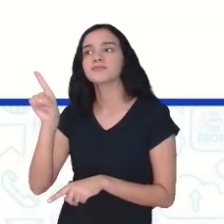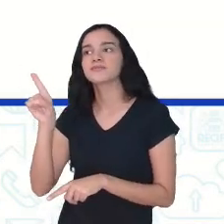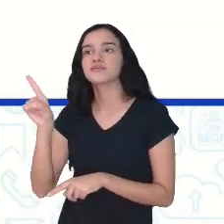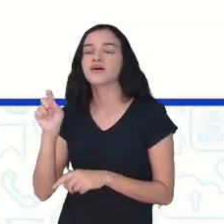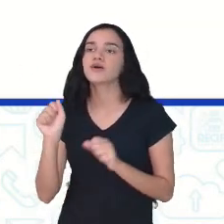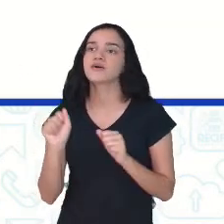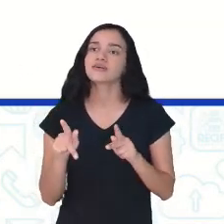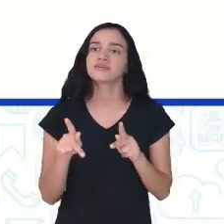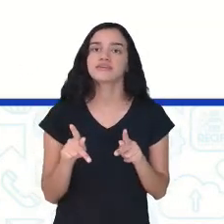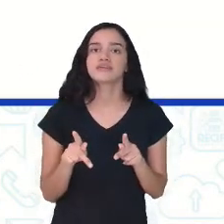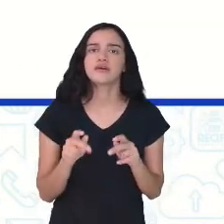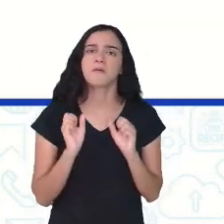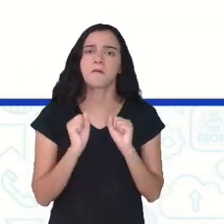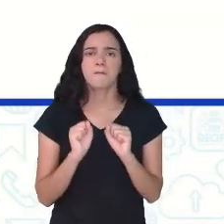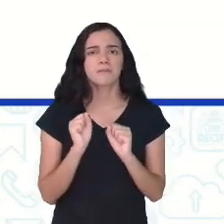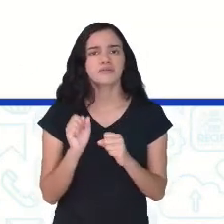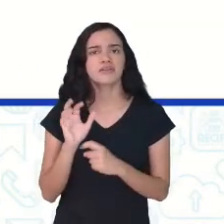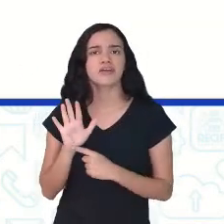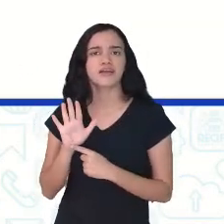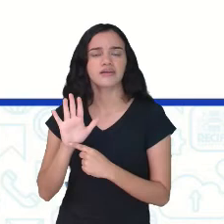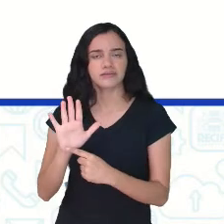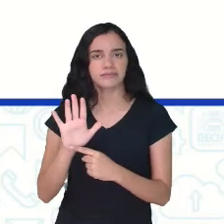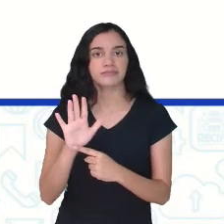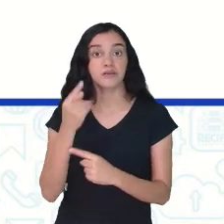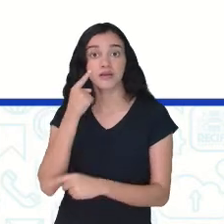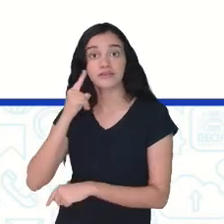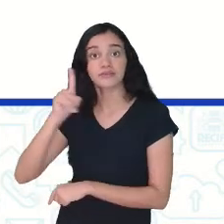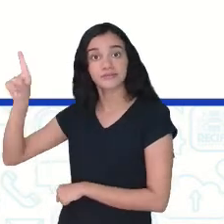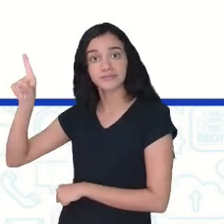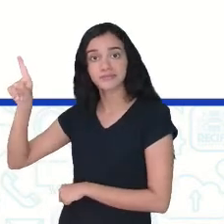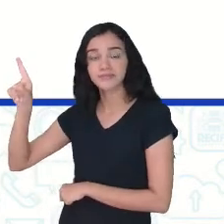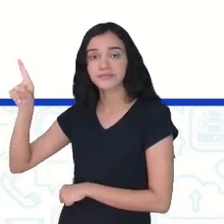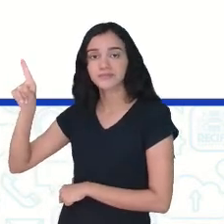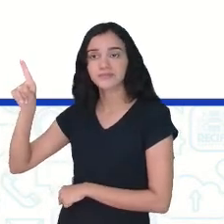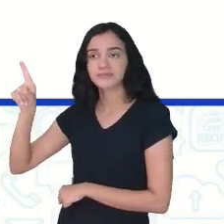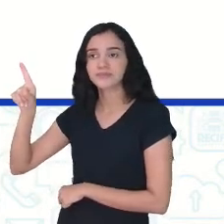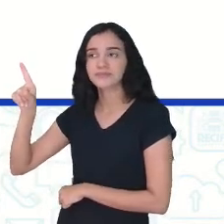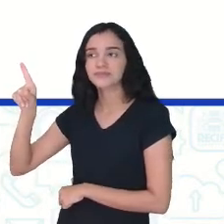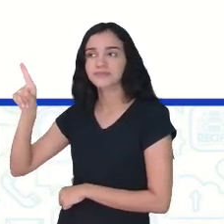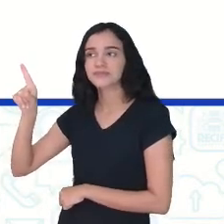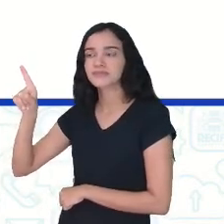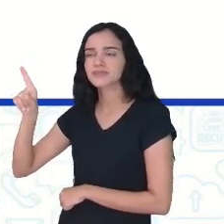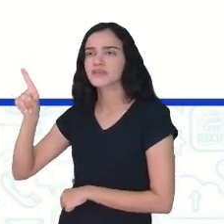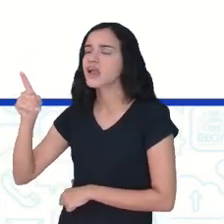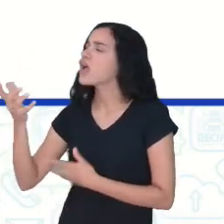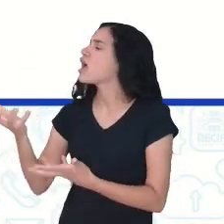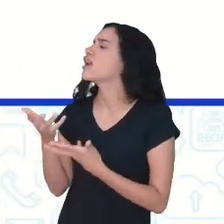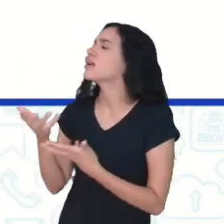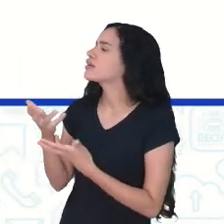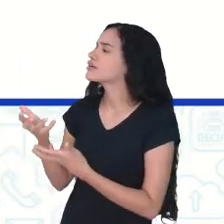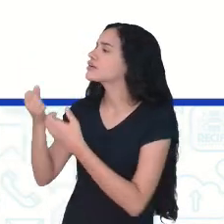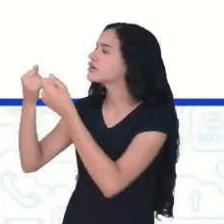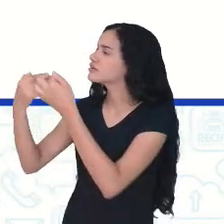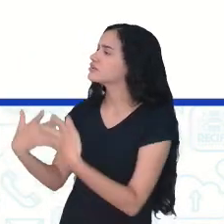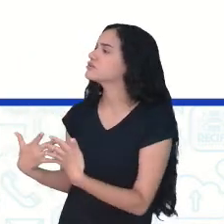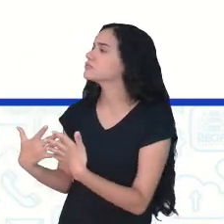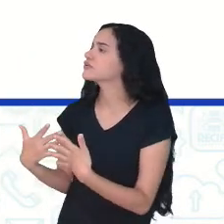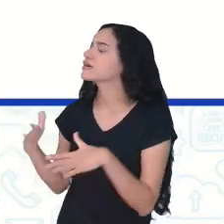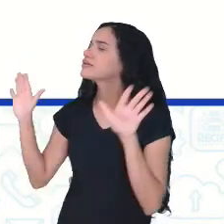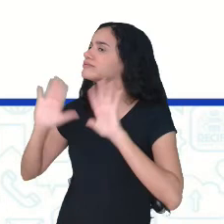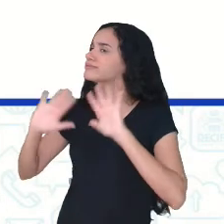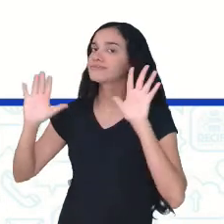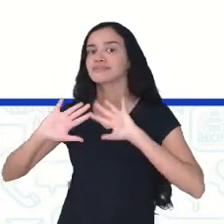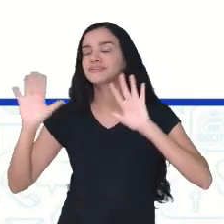tá? E pode ser representado desta maneira. Nádia, tu queres falar alguma coisa? Queres se despedir? Tem